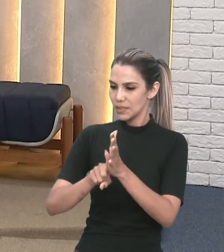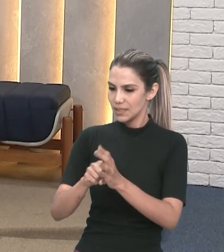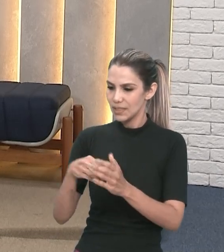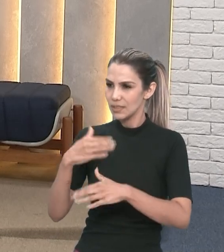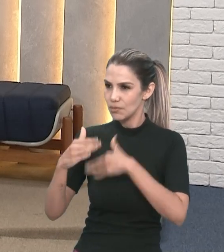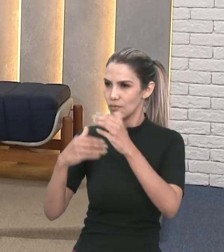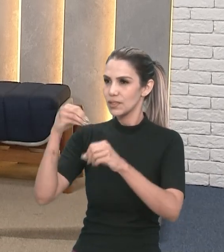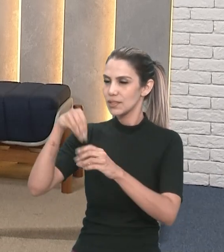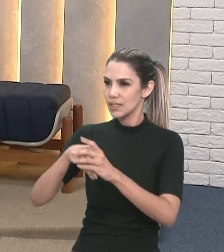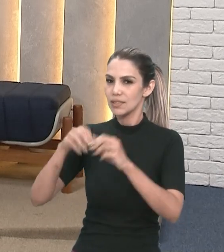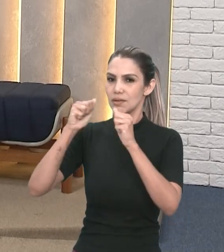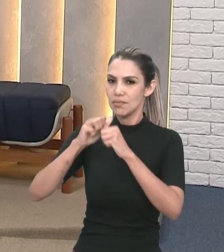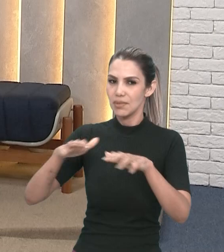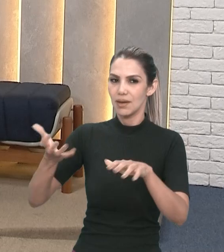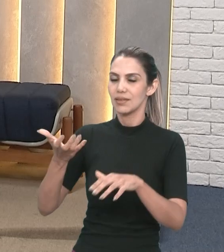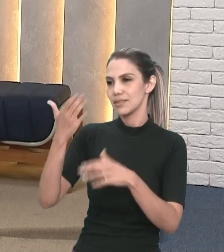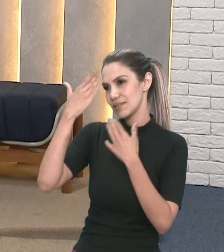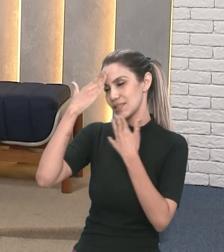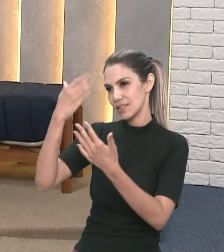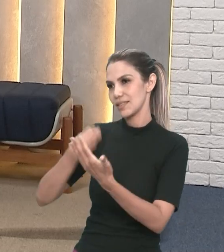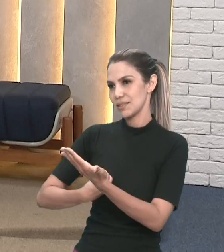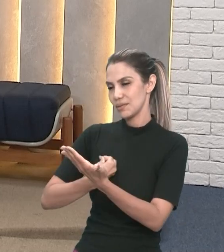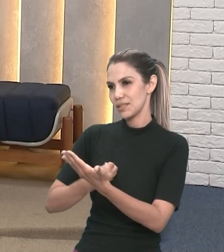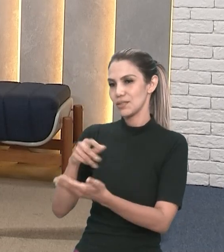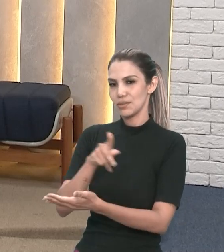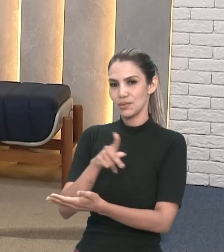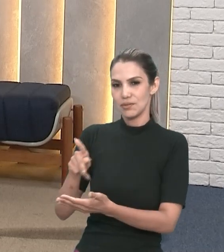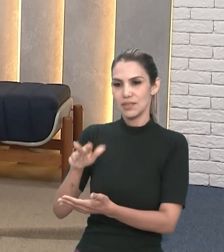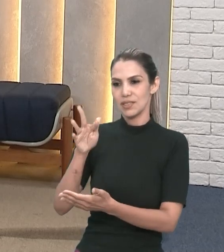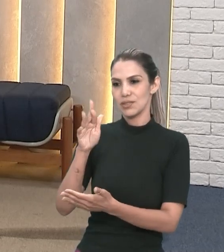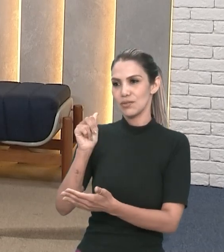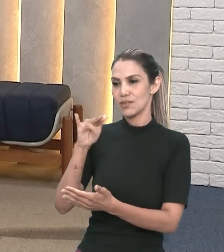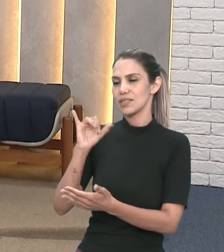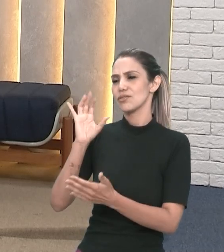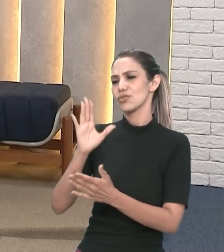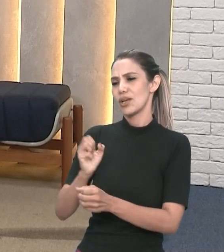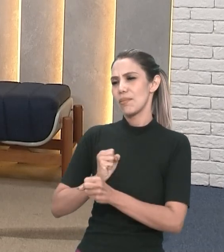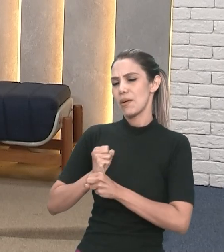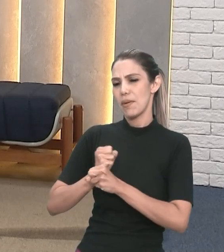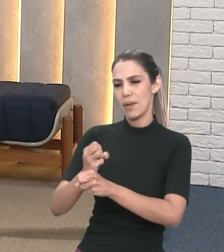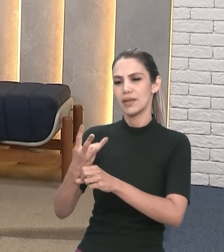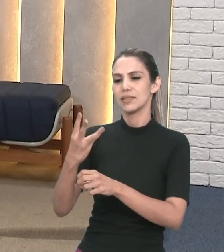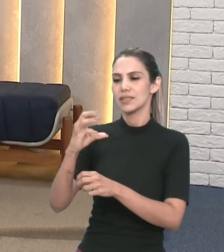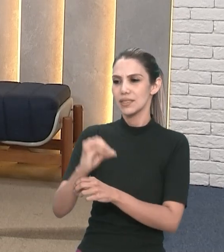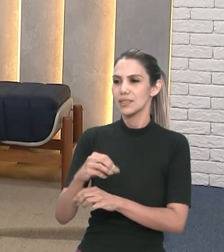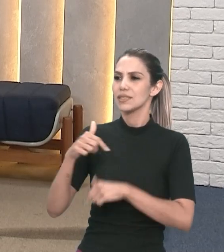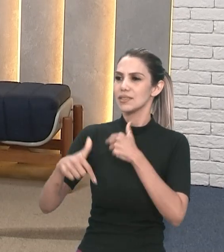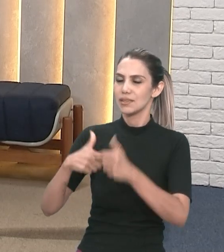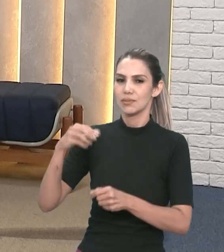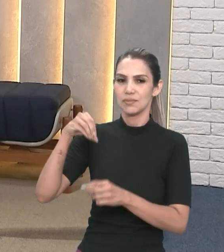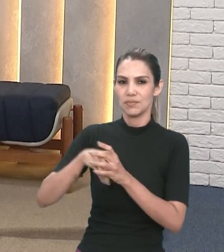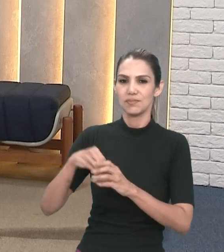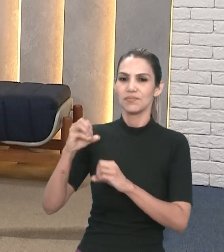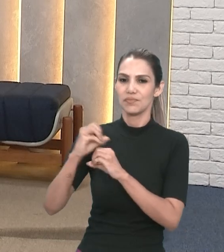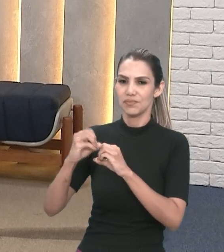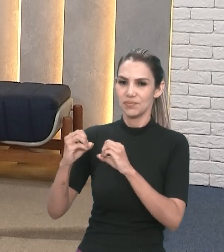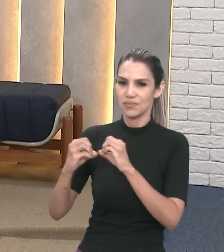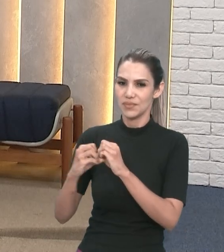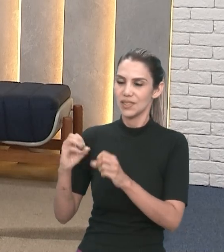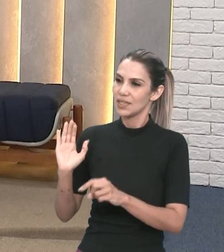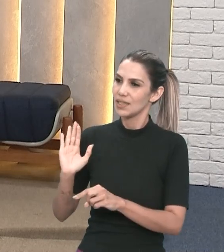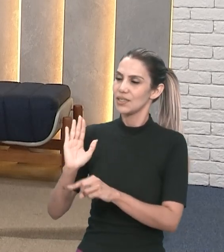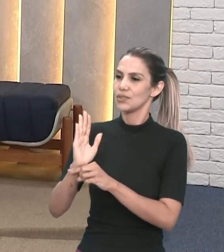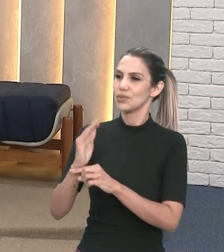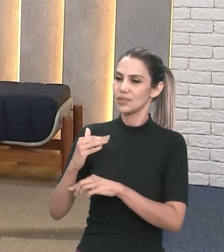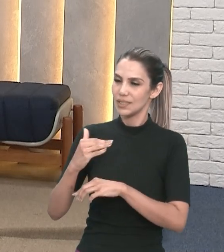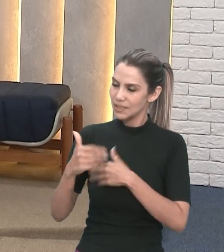aqui agradecer ao professor Francisco Demarque, ele que já está há 30 anos aqui na universidade, contribuindo tão bem com